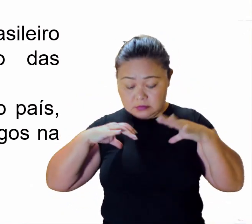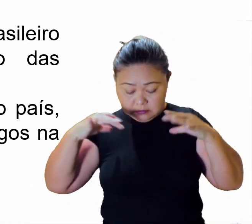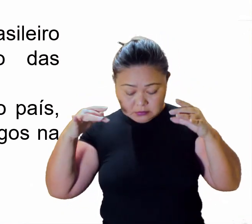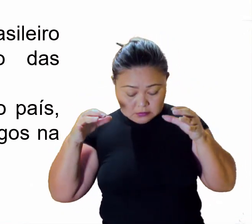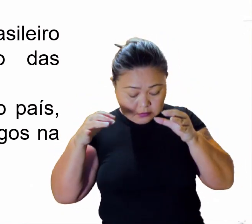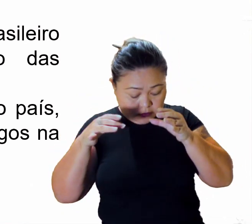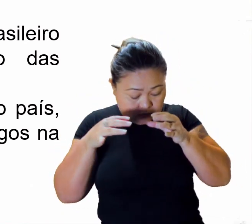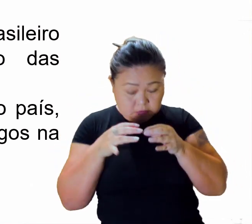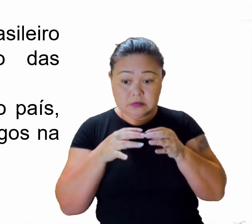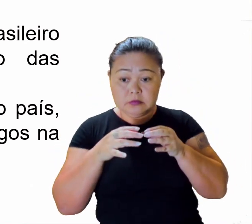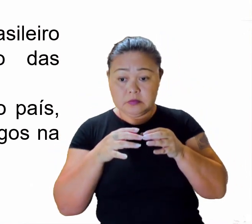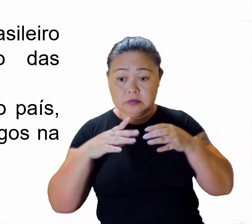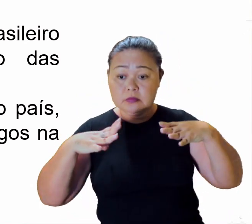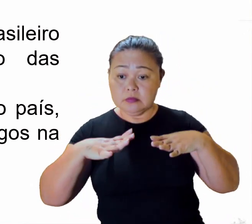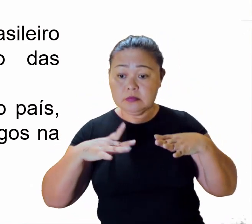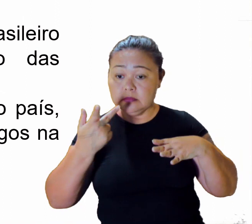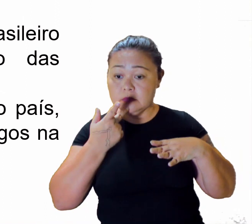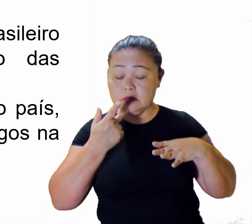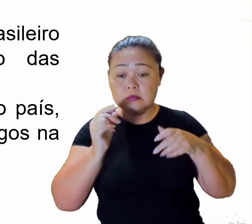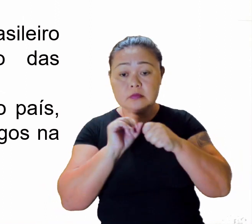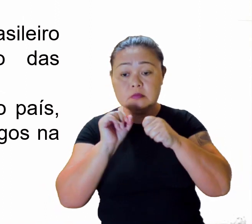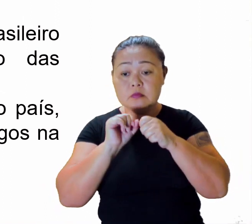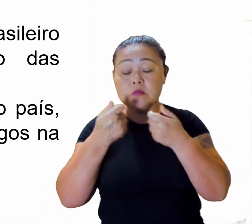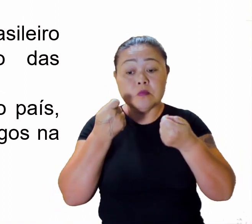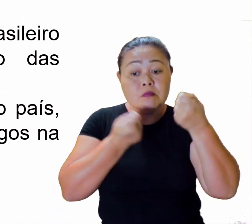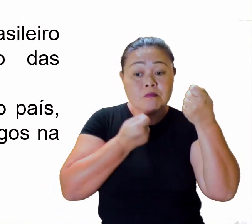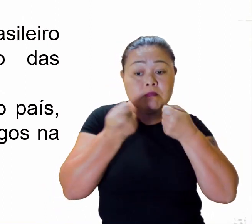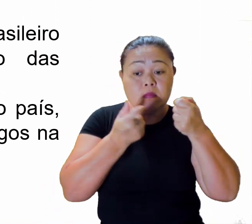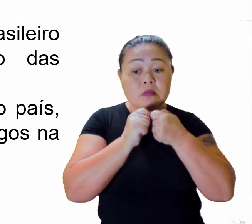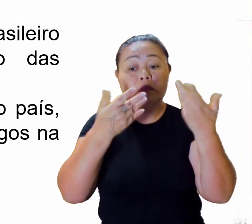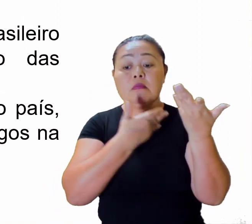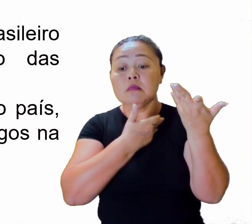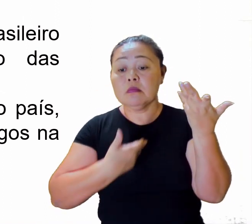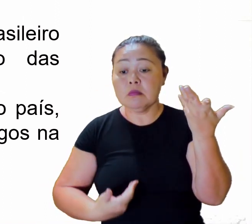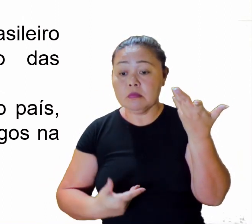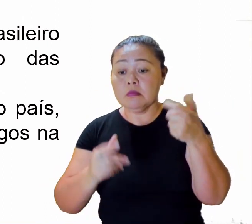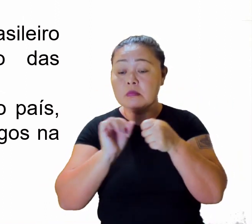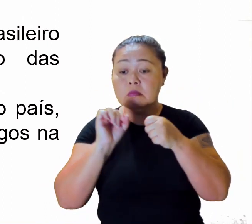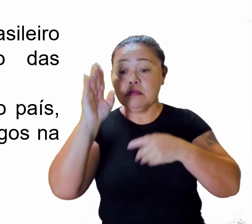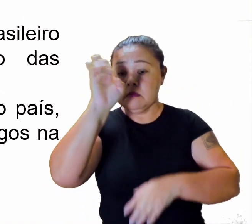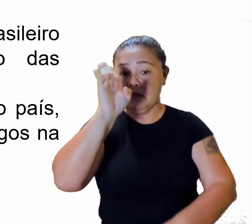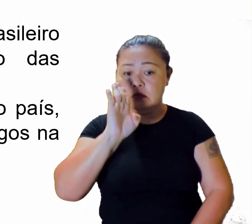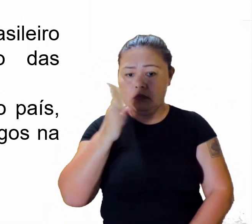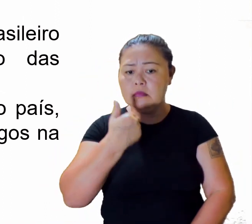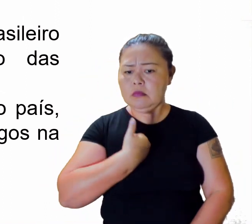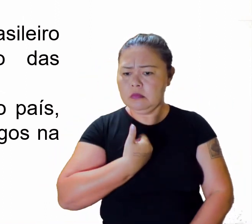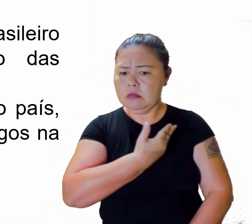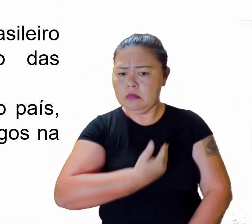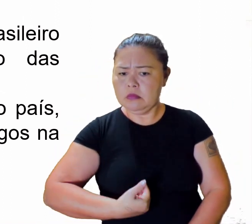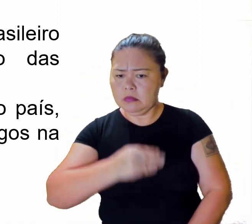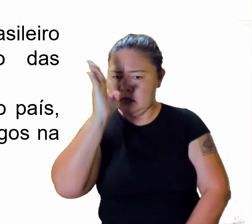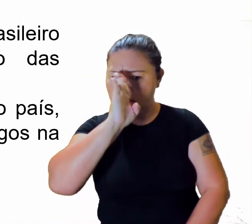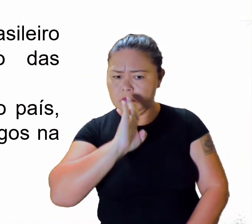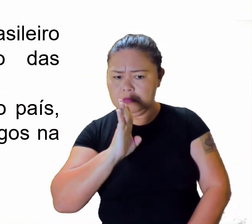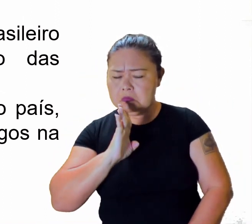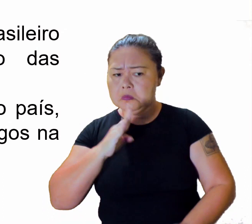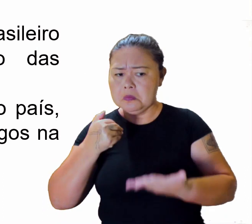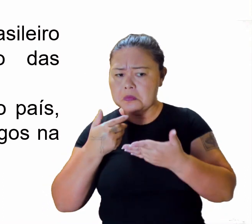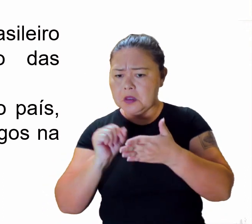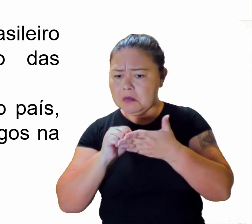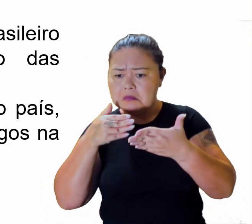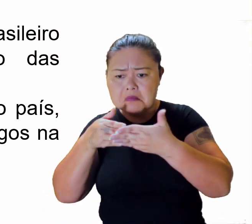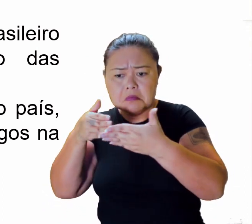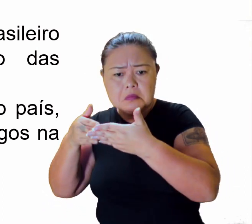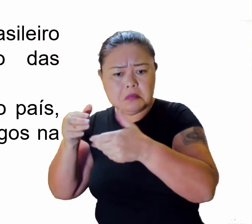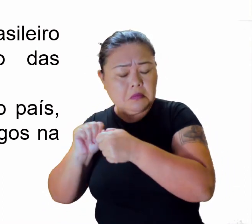desmetropolização, não é isso, Rogério? Isso mesmo. Então, o maior controle por parte do Estado brasileiro, para inibir o crescimento descontrolado, o